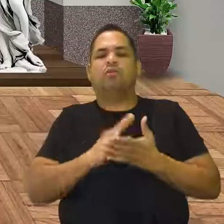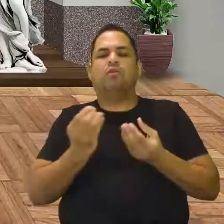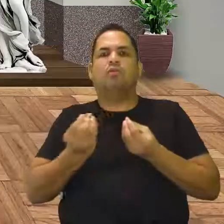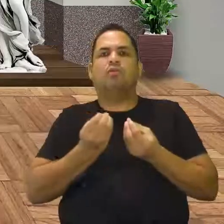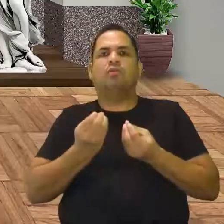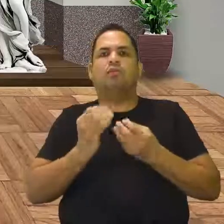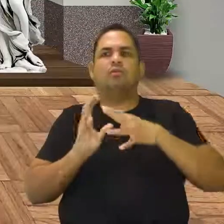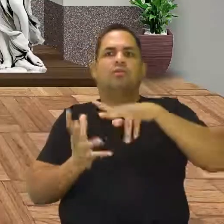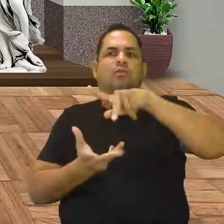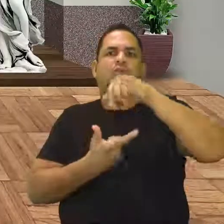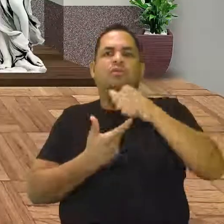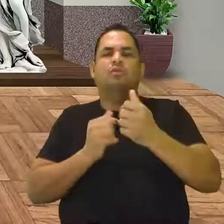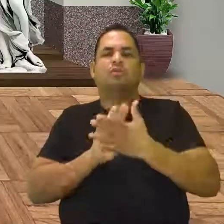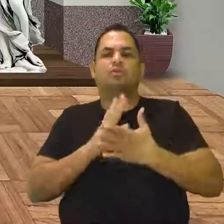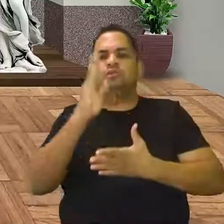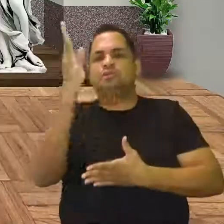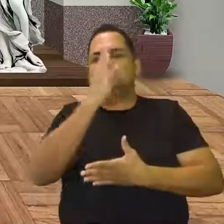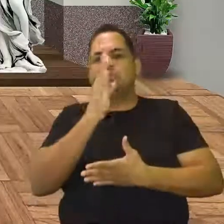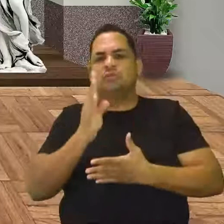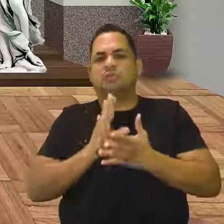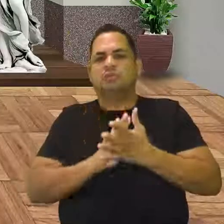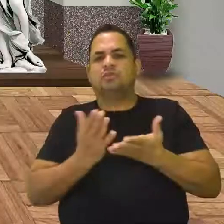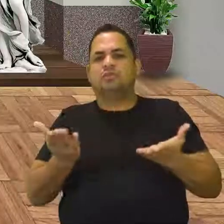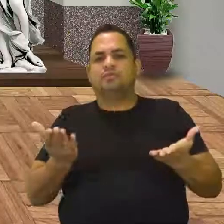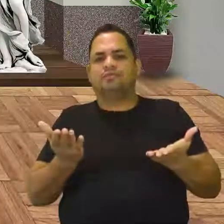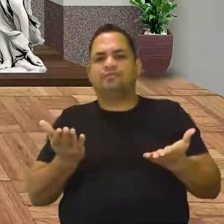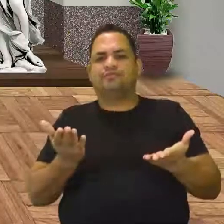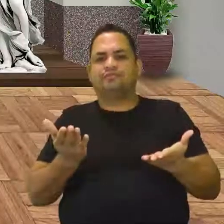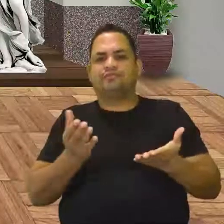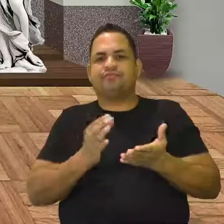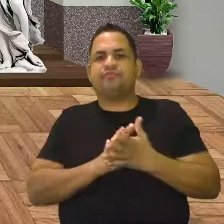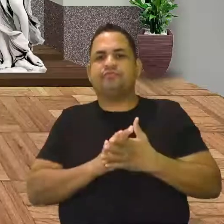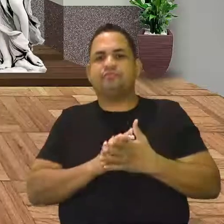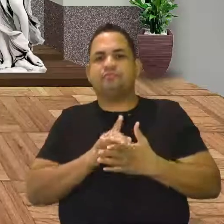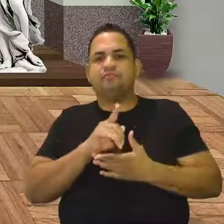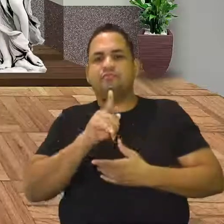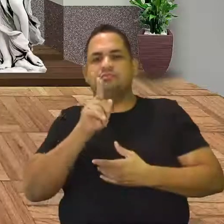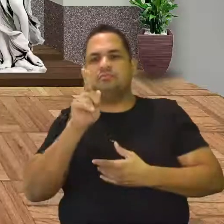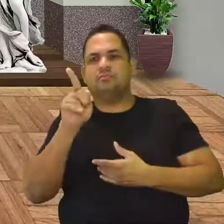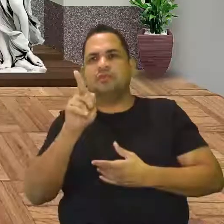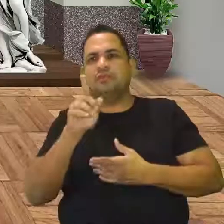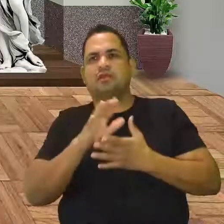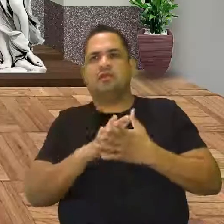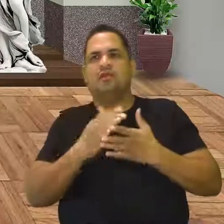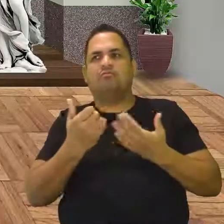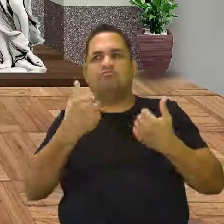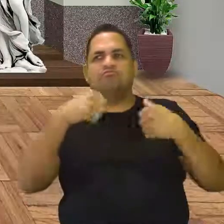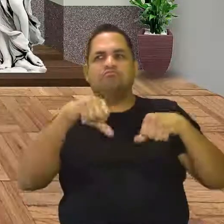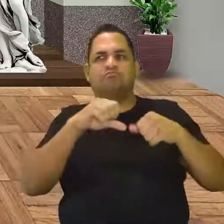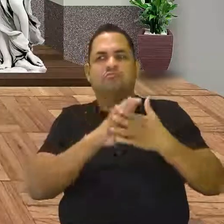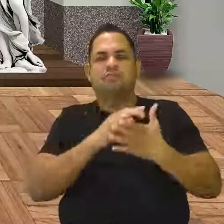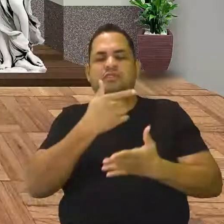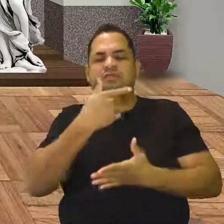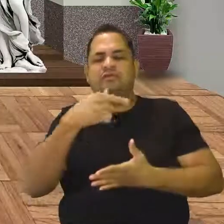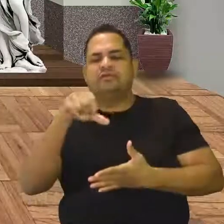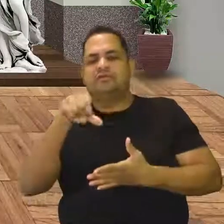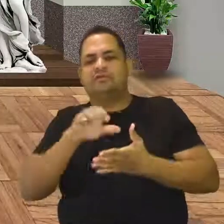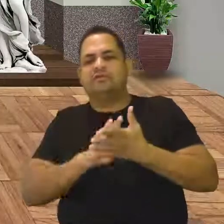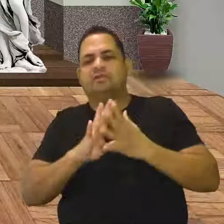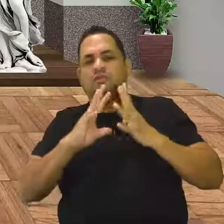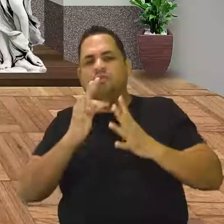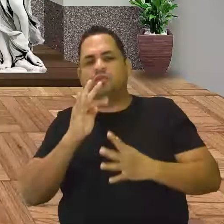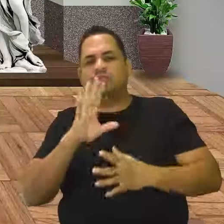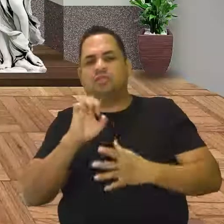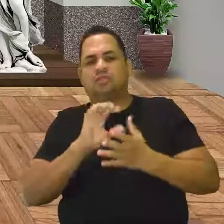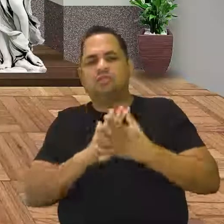Brasil? Eu quero que vocês percebam que a gente está indo lá no mundo, a crise de 29, está indo no totalitarismo na